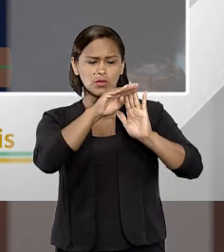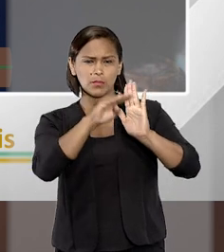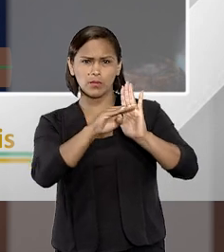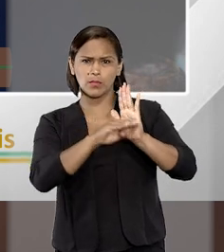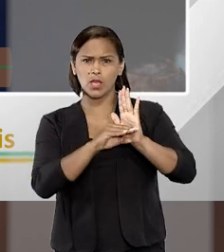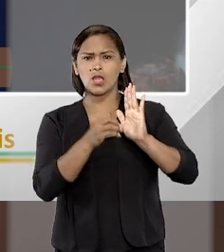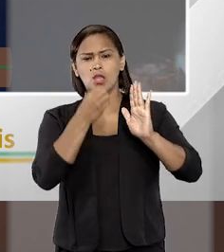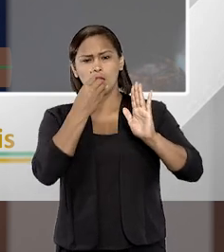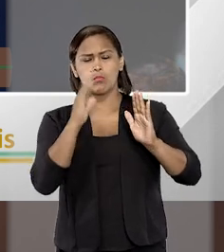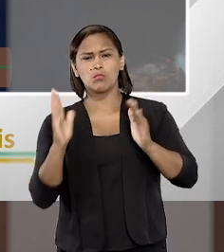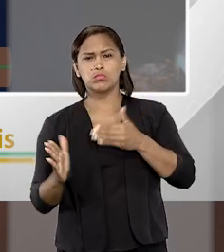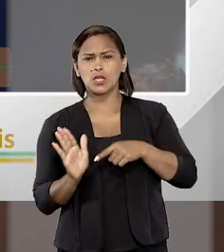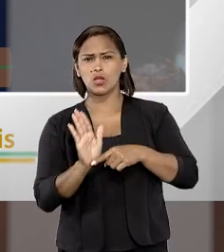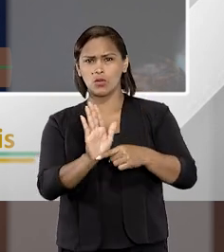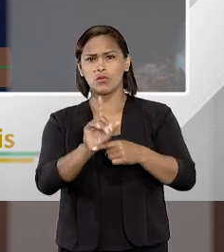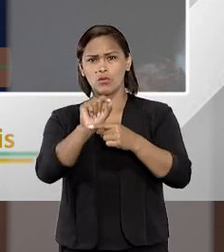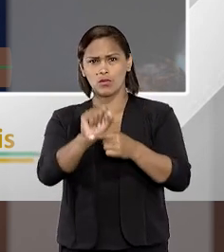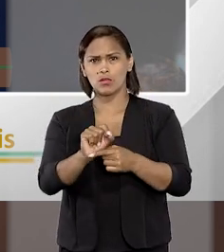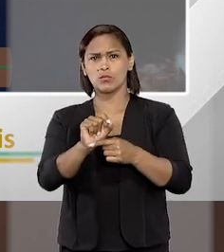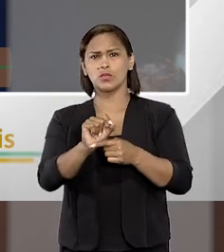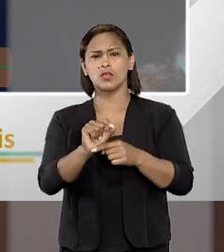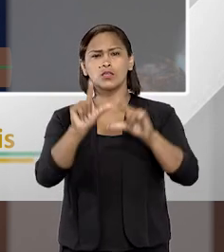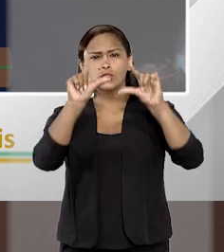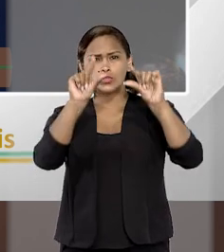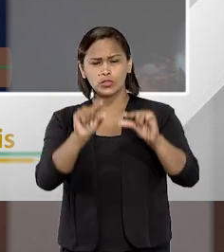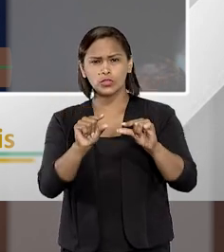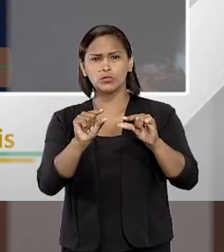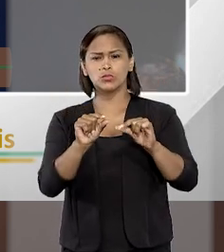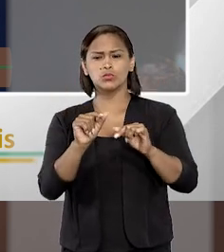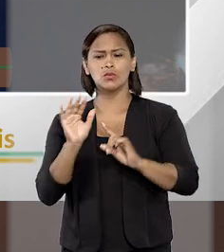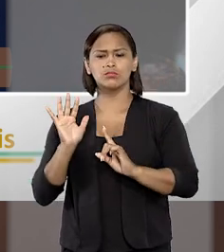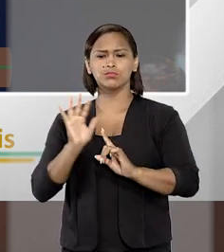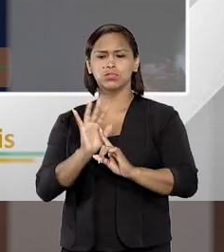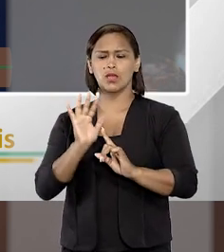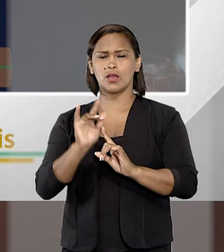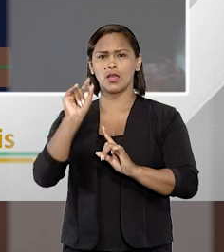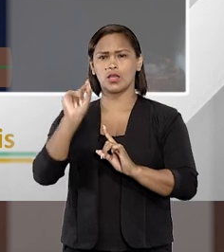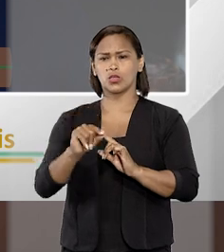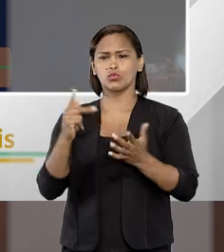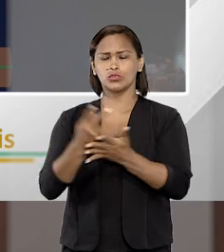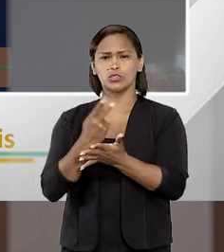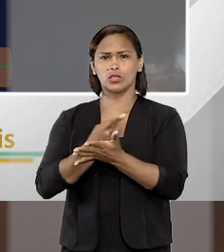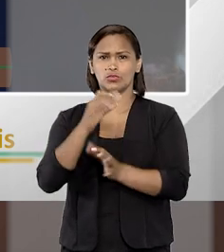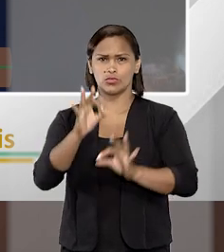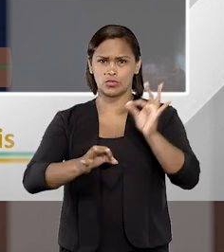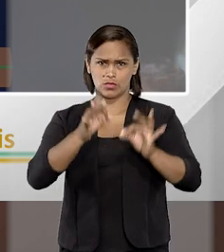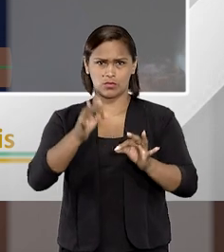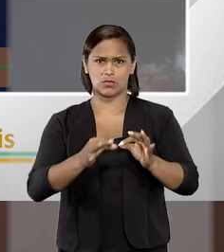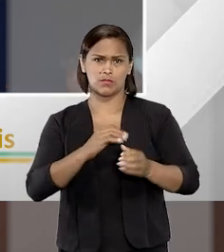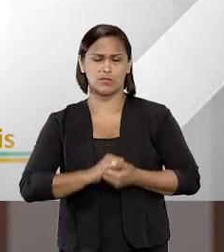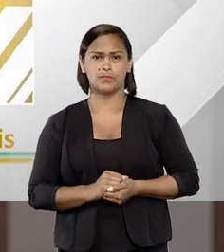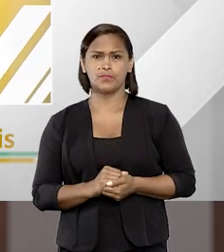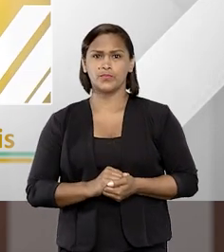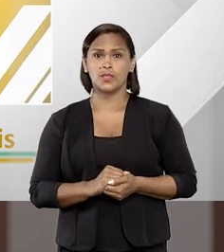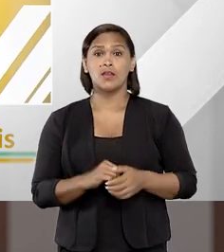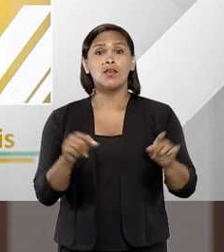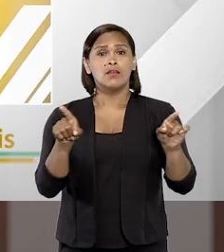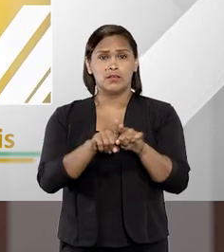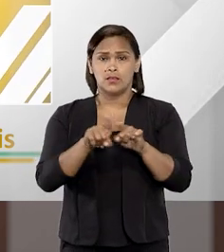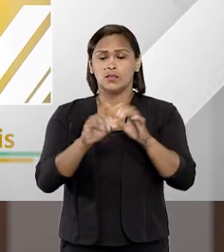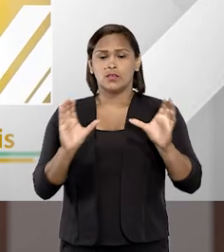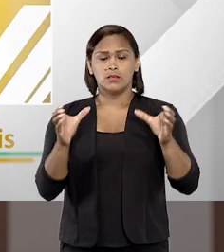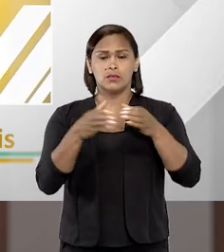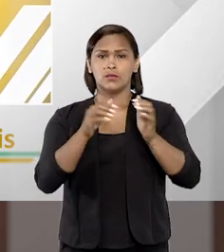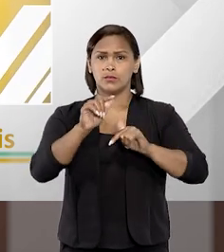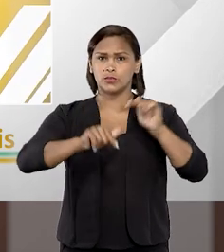produtos que venham a colaborar para pelo menos diminuir as chances de judiciais inclusive no